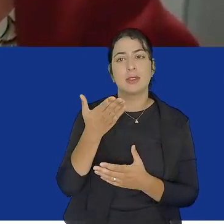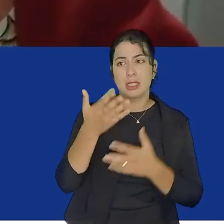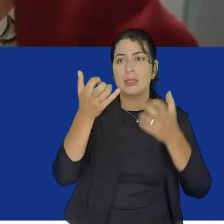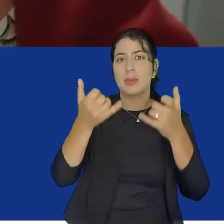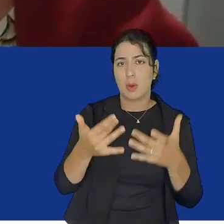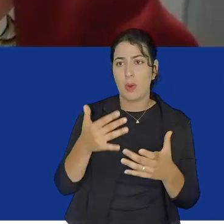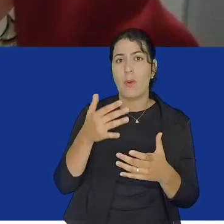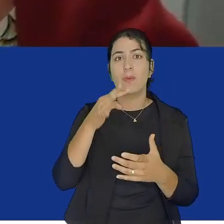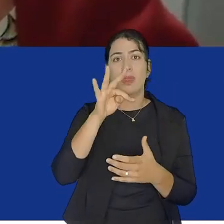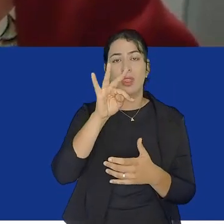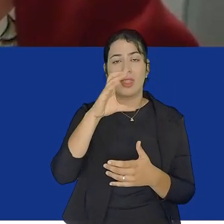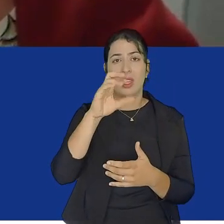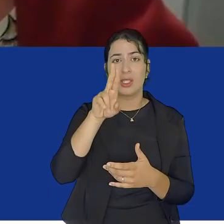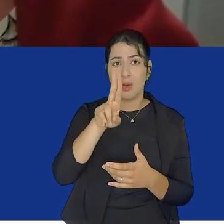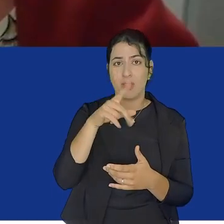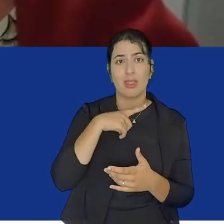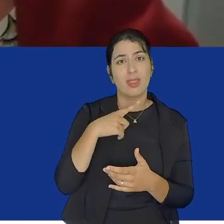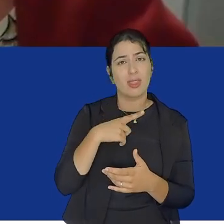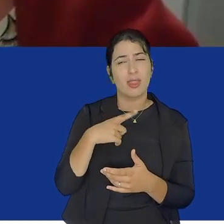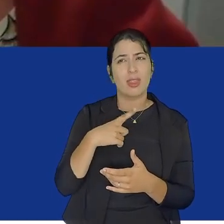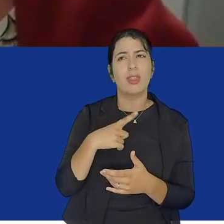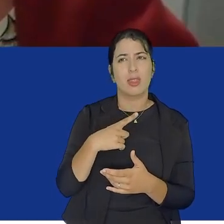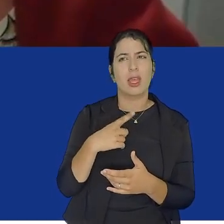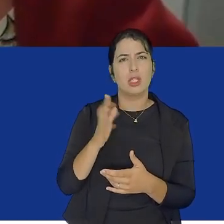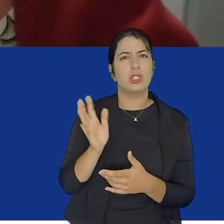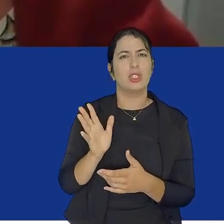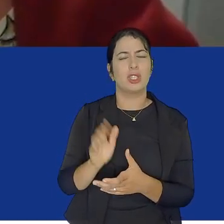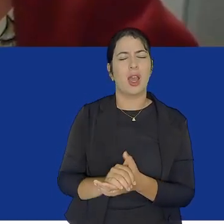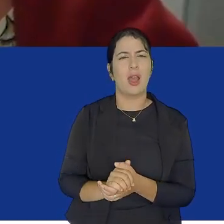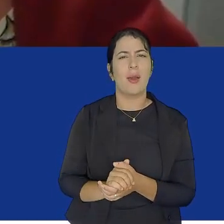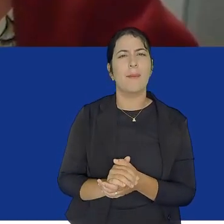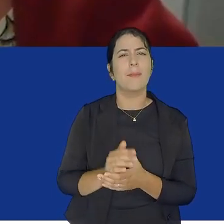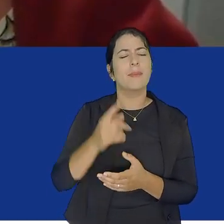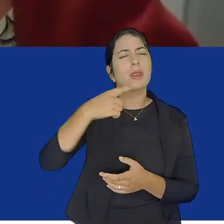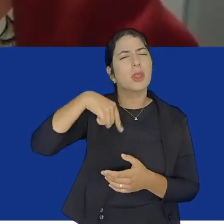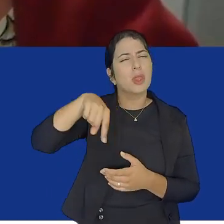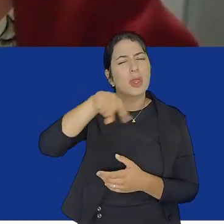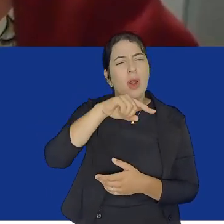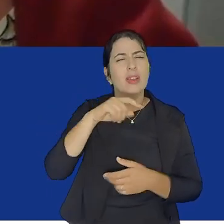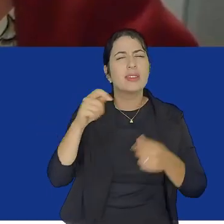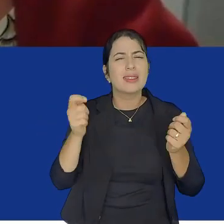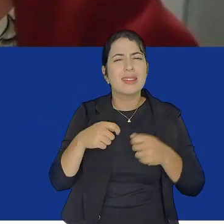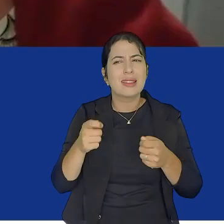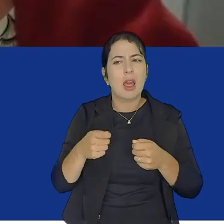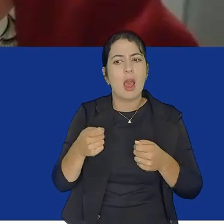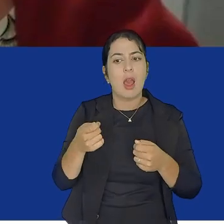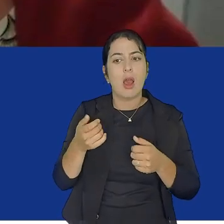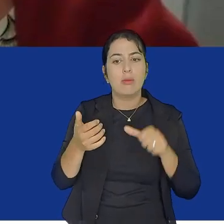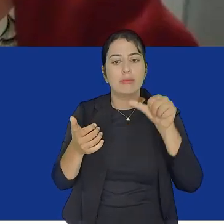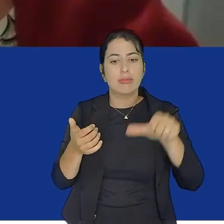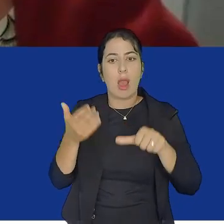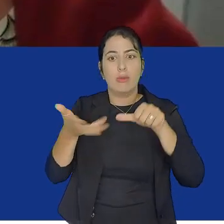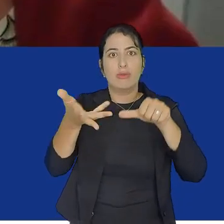têm uma perspectiva. Como é que a gente vai trabalhando isso para acelerar essa mudança? E é